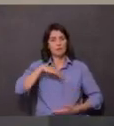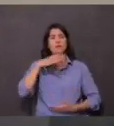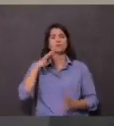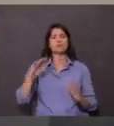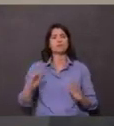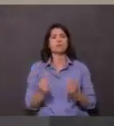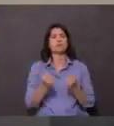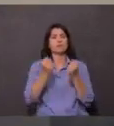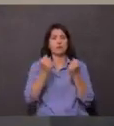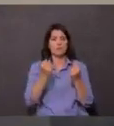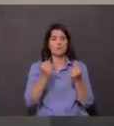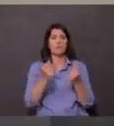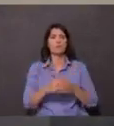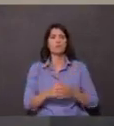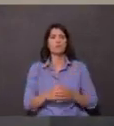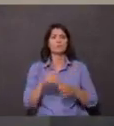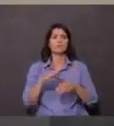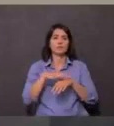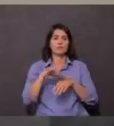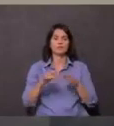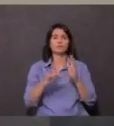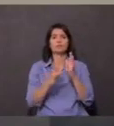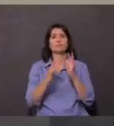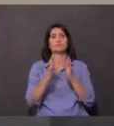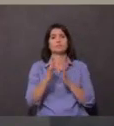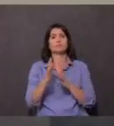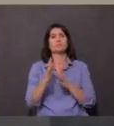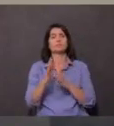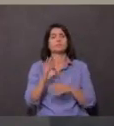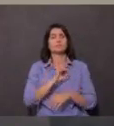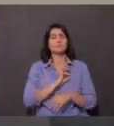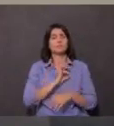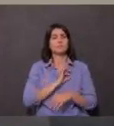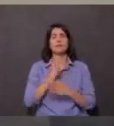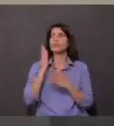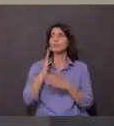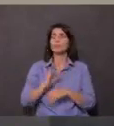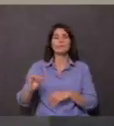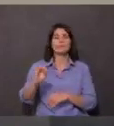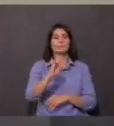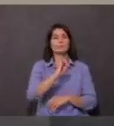salvação. Por Cristo nosso